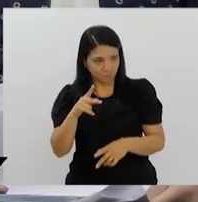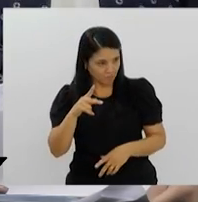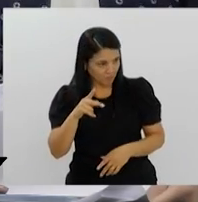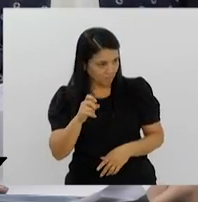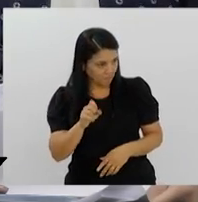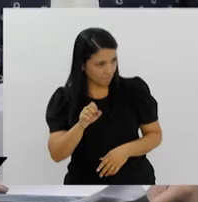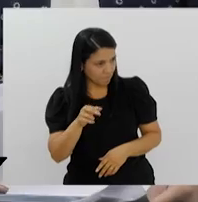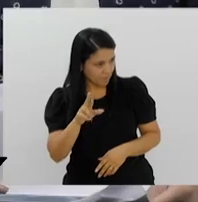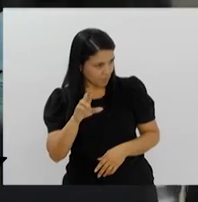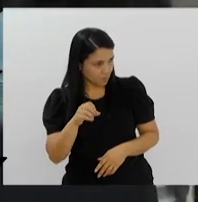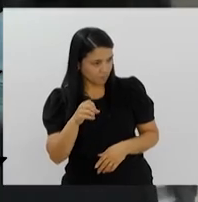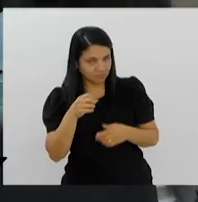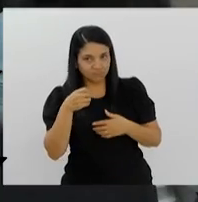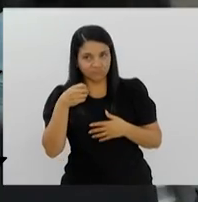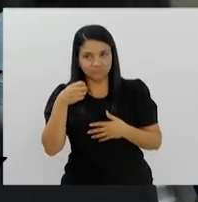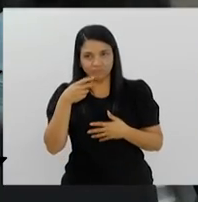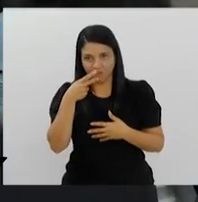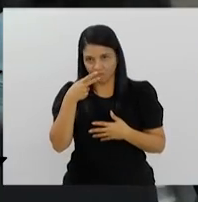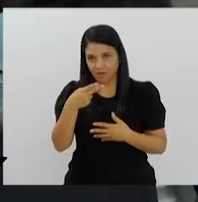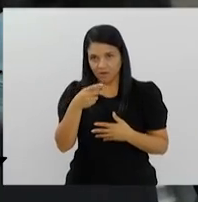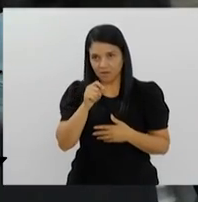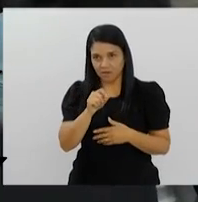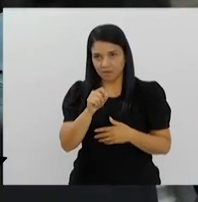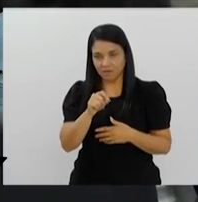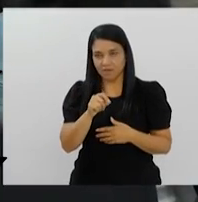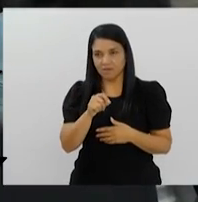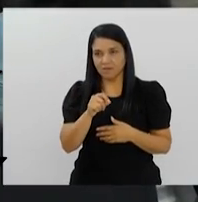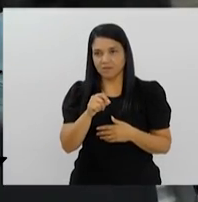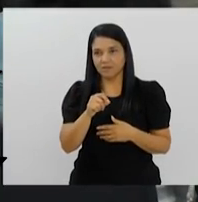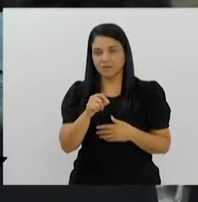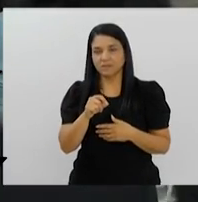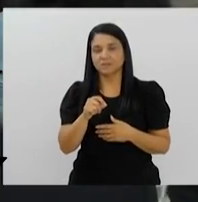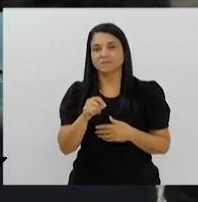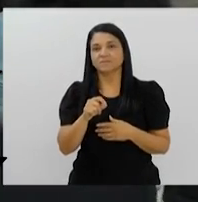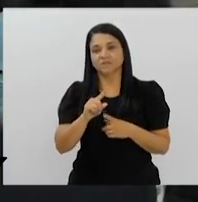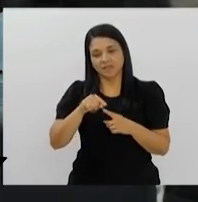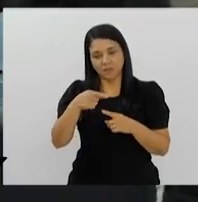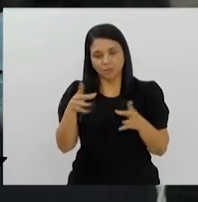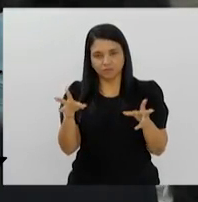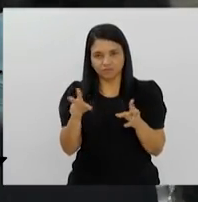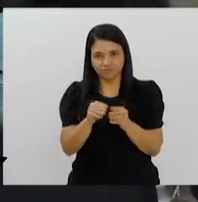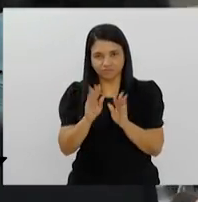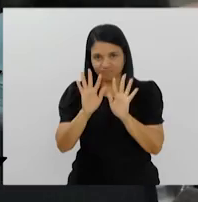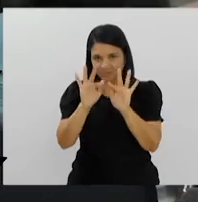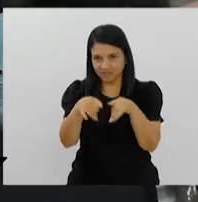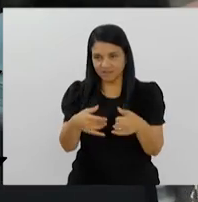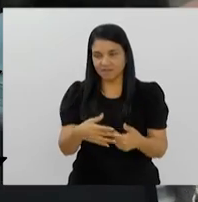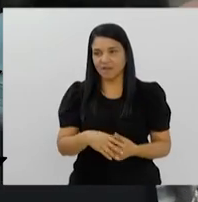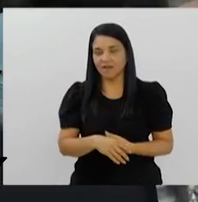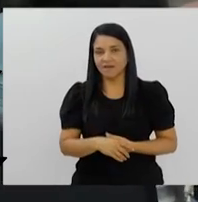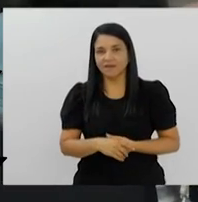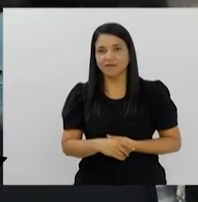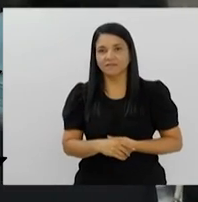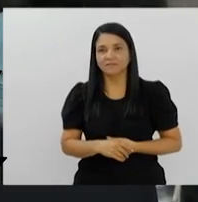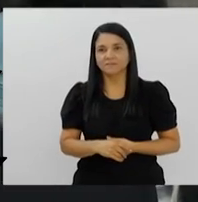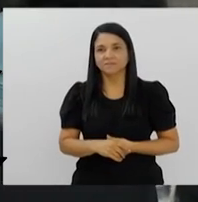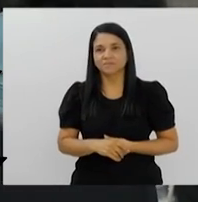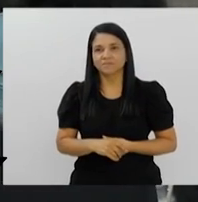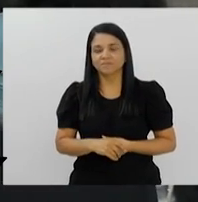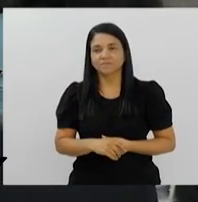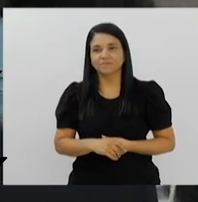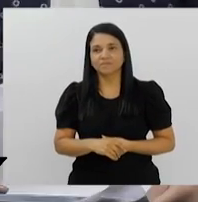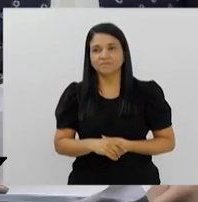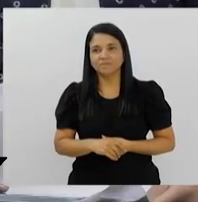isso Pedro quer falar e aí a gente vai vamos encerrar depois a fala do Pedro ele levar o nariz tá E aí a